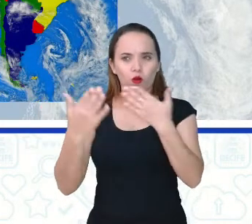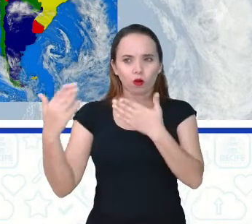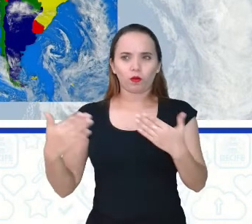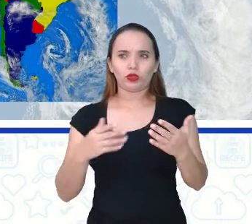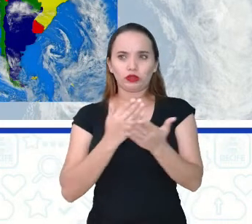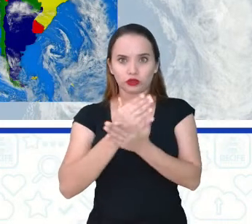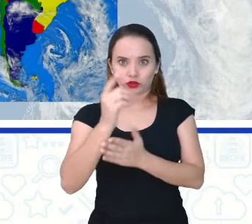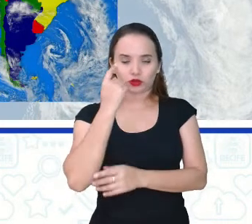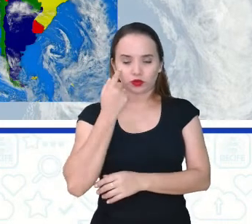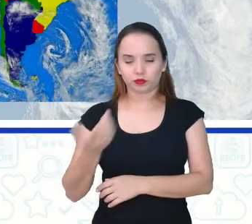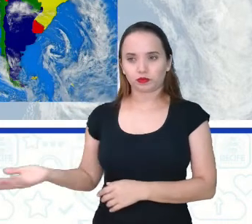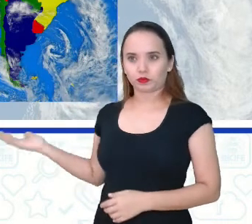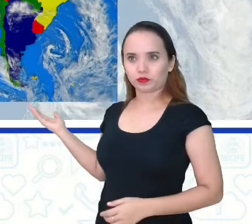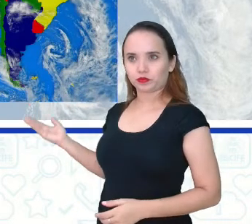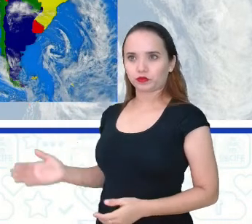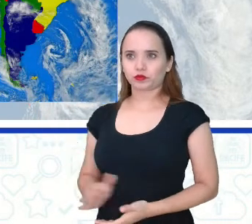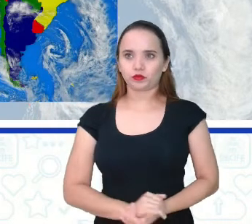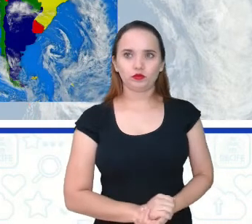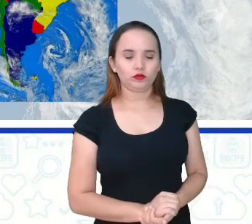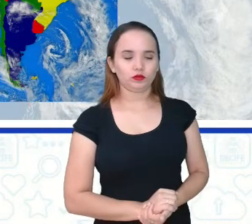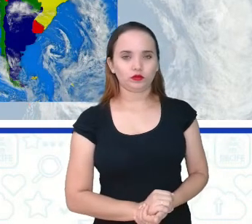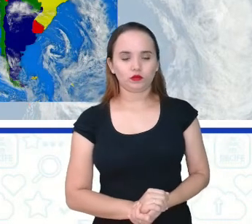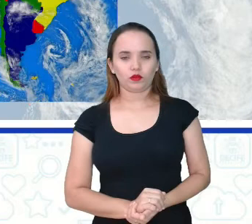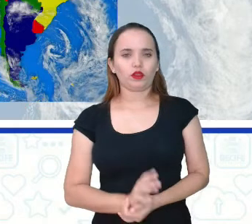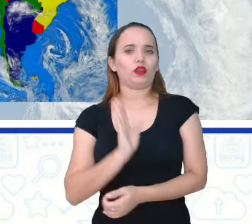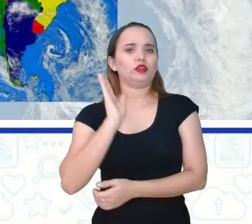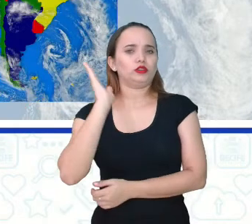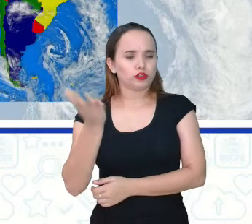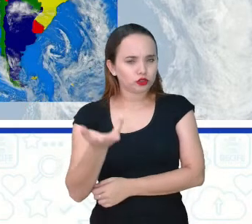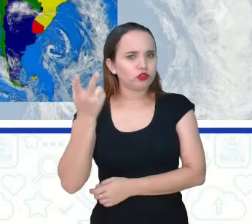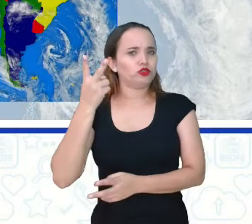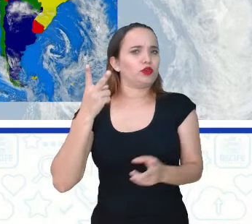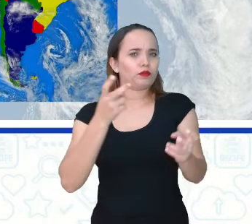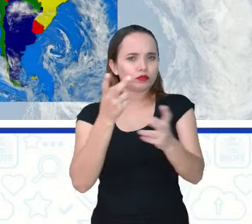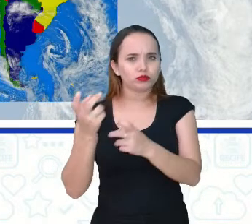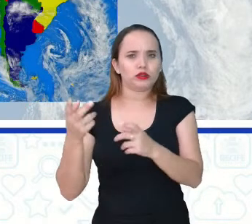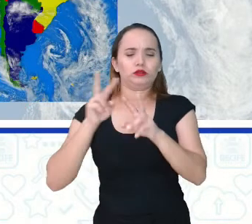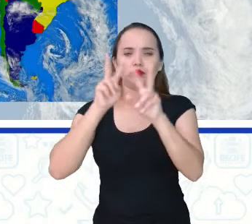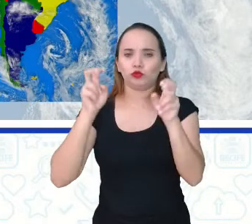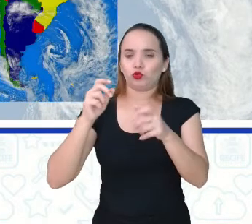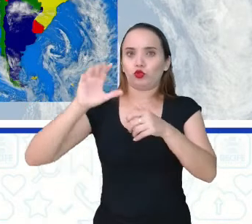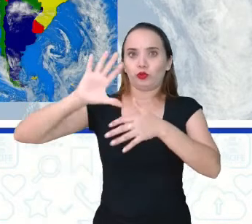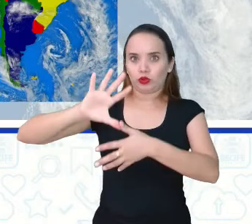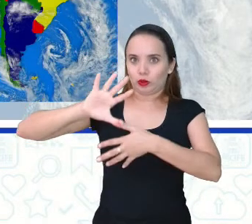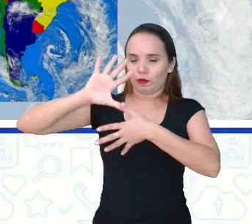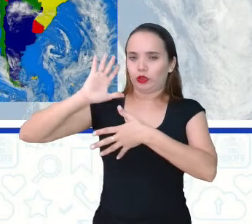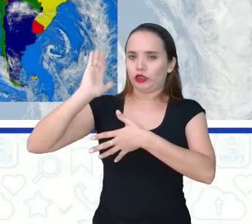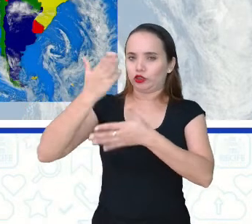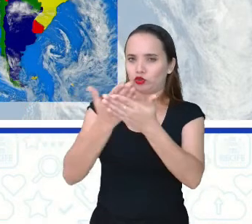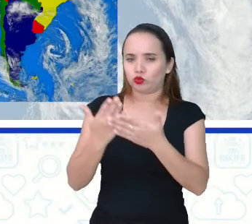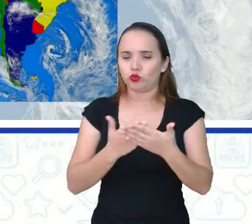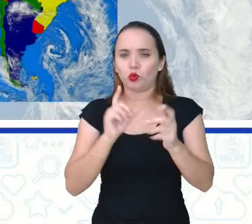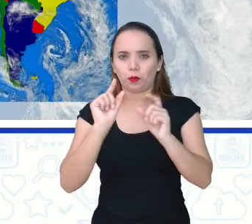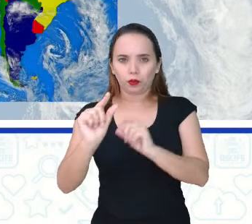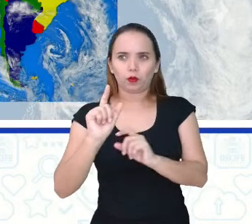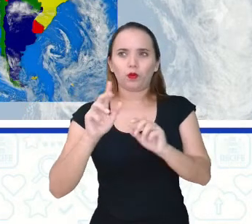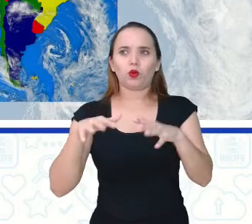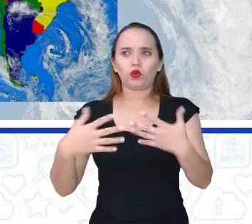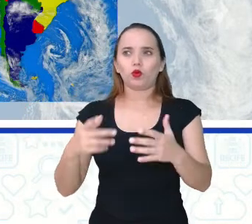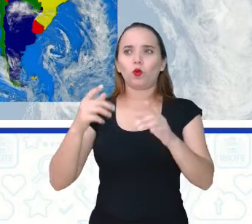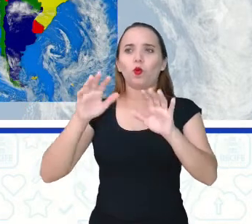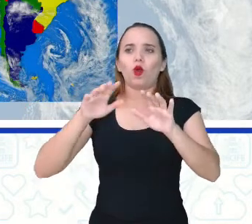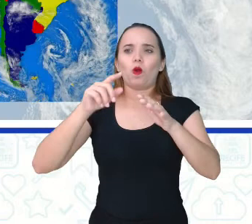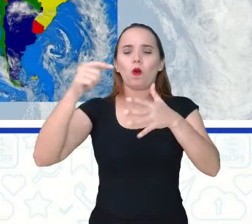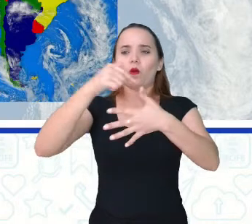essa pergunta. O desafio é o seguinte: depois de termos visto um pouco sobre as Américas, qual das opções abaixo contém